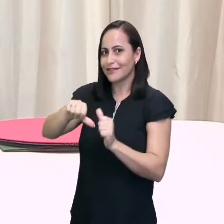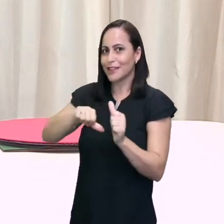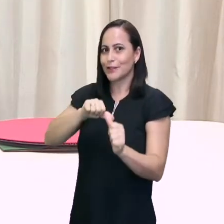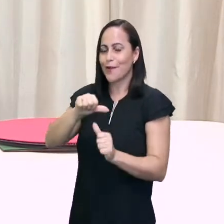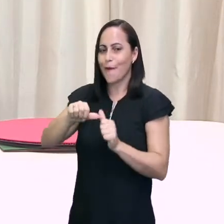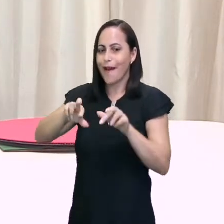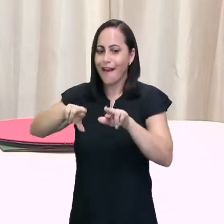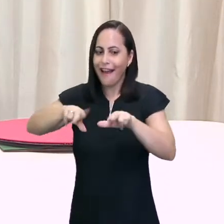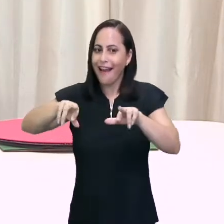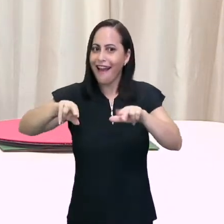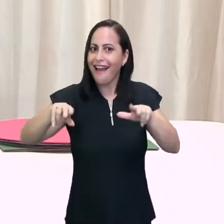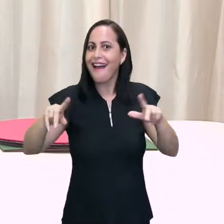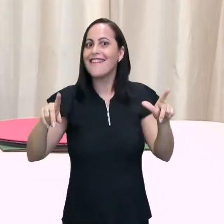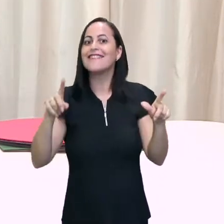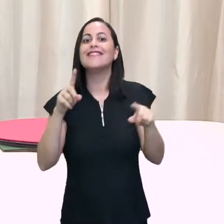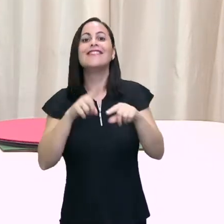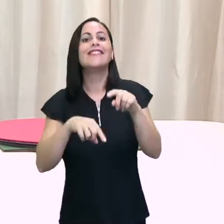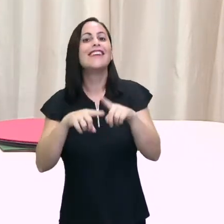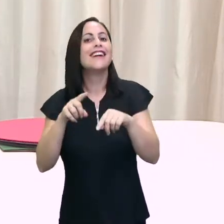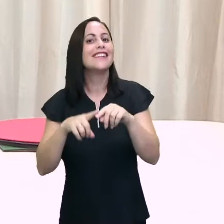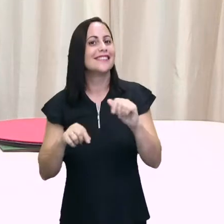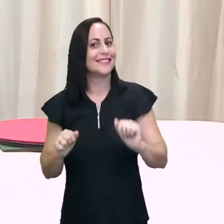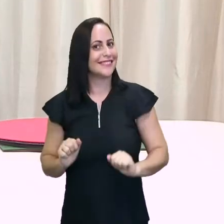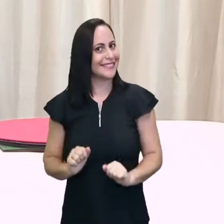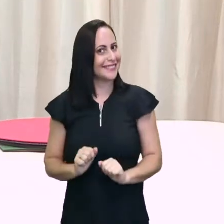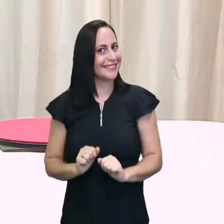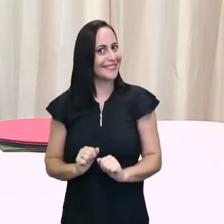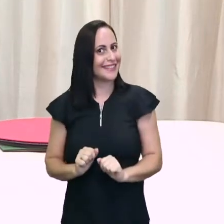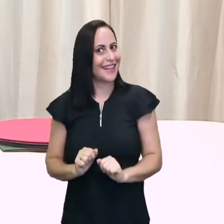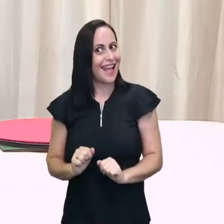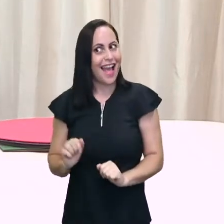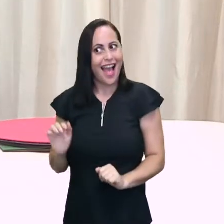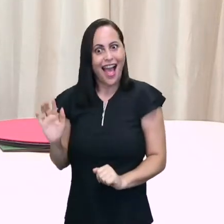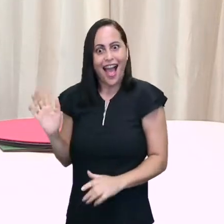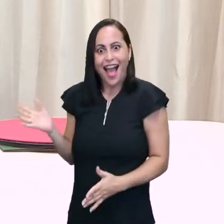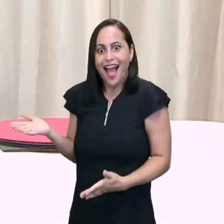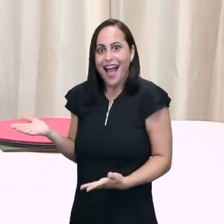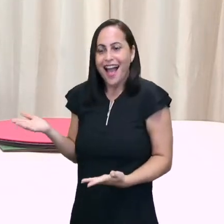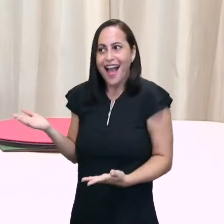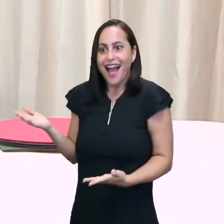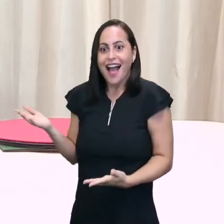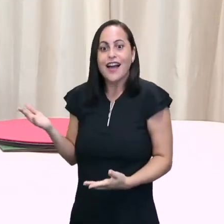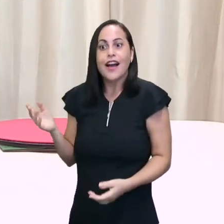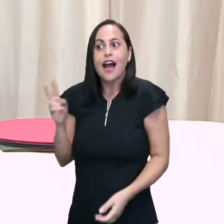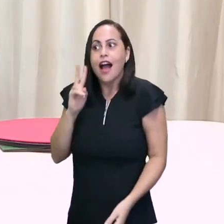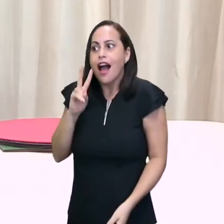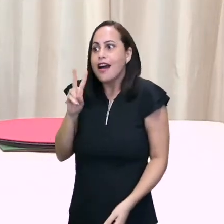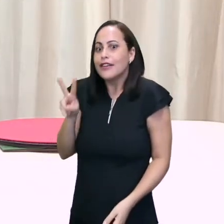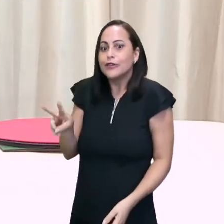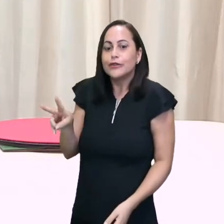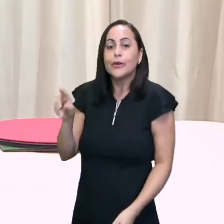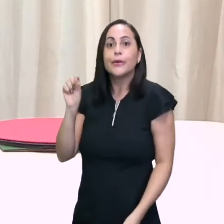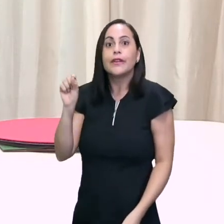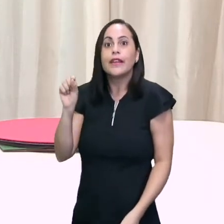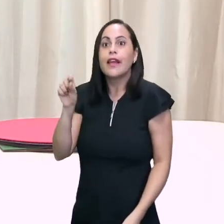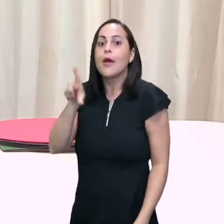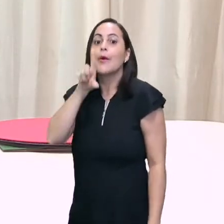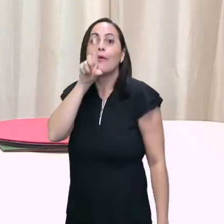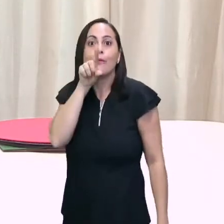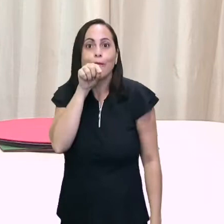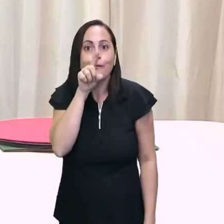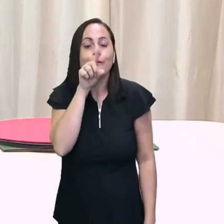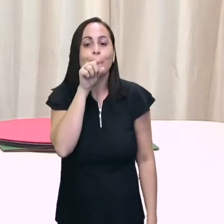em várias coisas. De repente, elas avistaram um pássaro